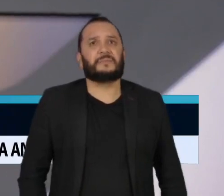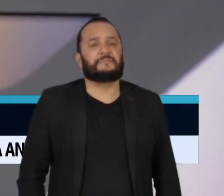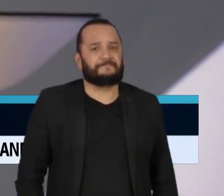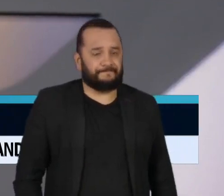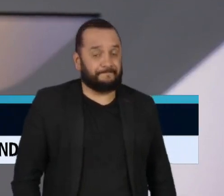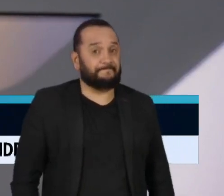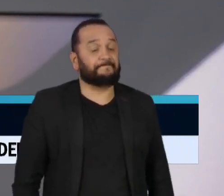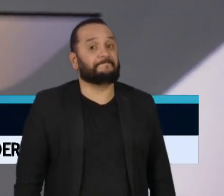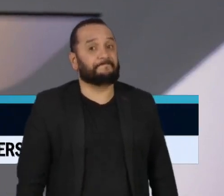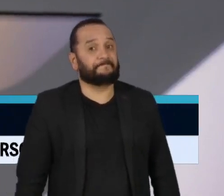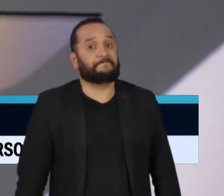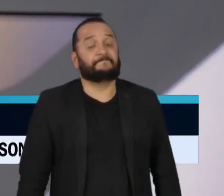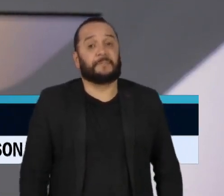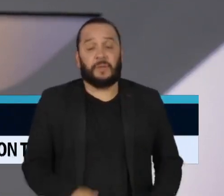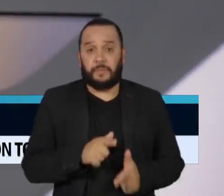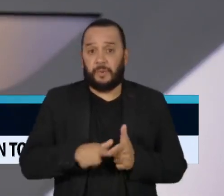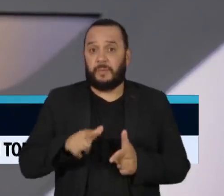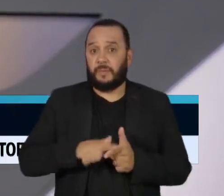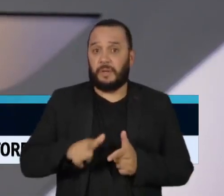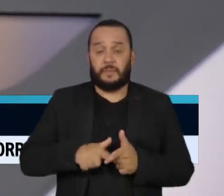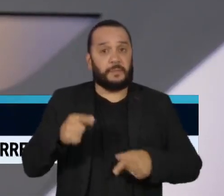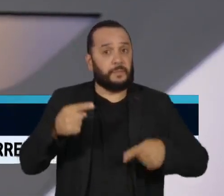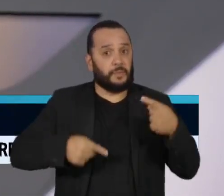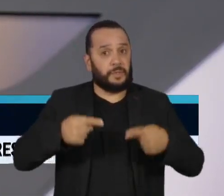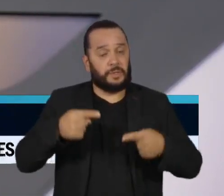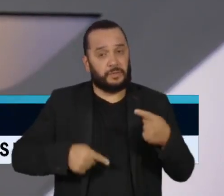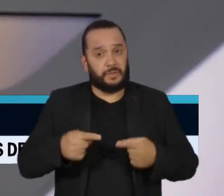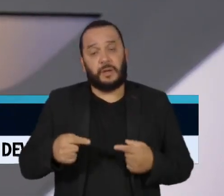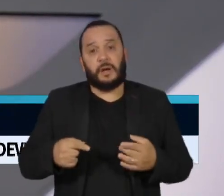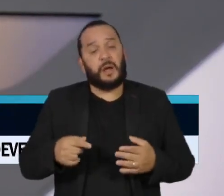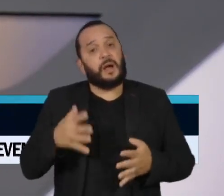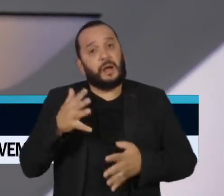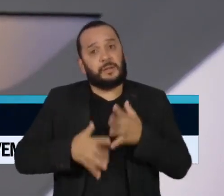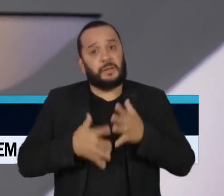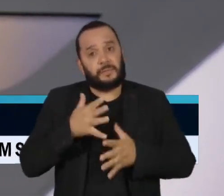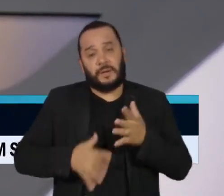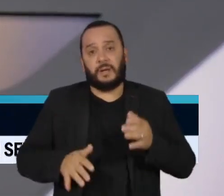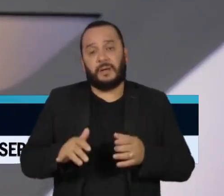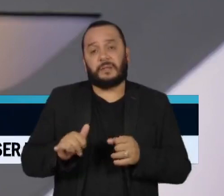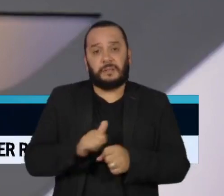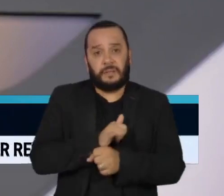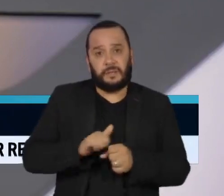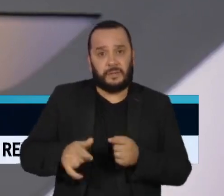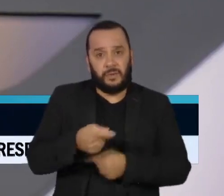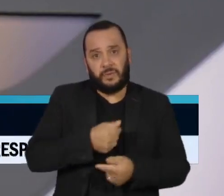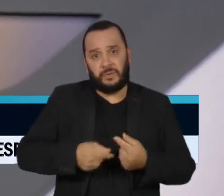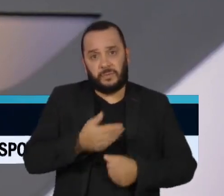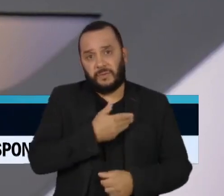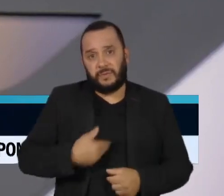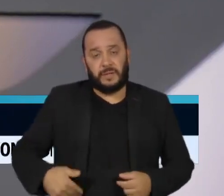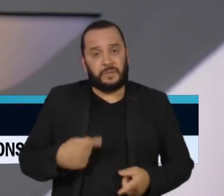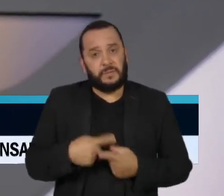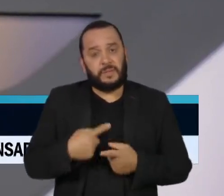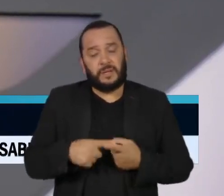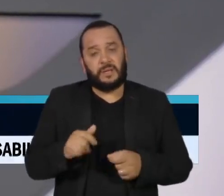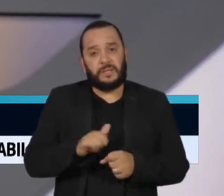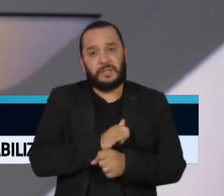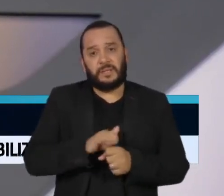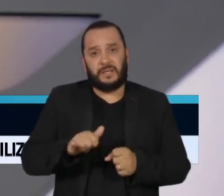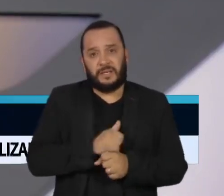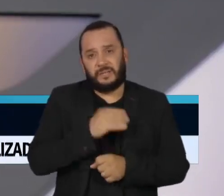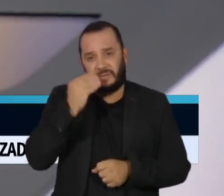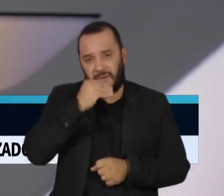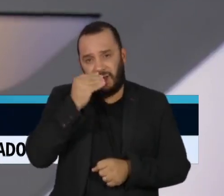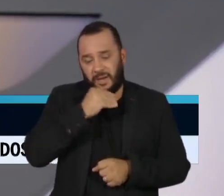política atrapalha muito a estratégia econômica do governo que já é frágil é uma estratégia frágil o ministério